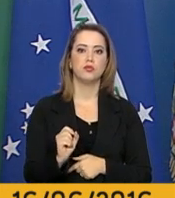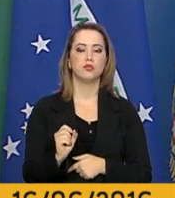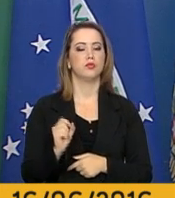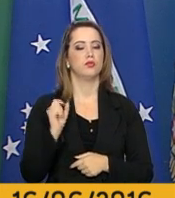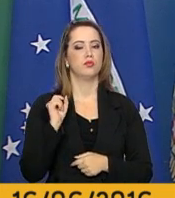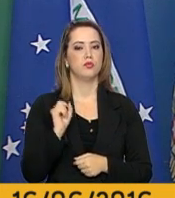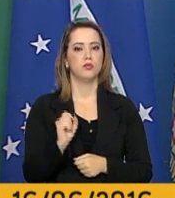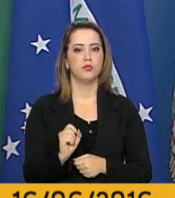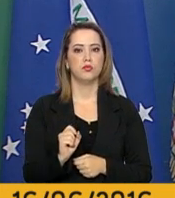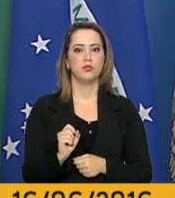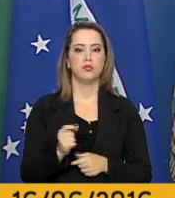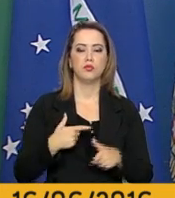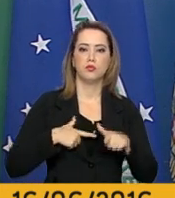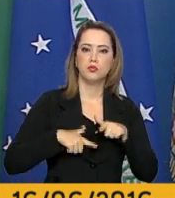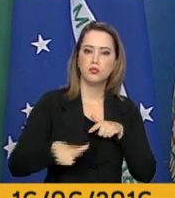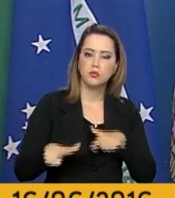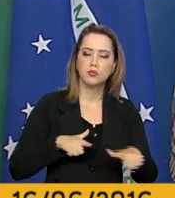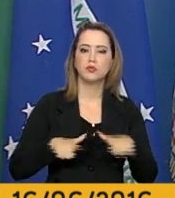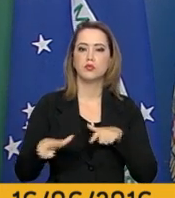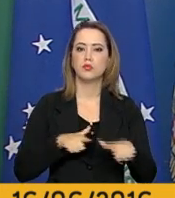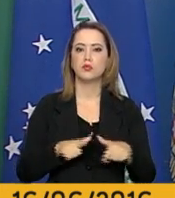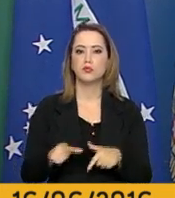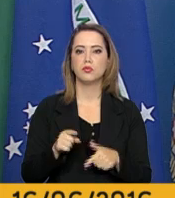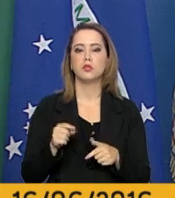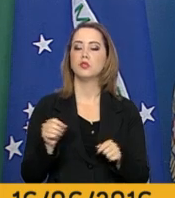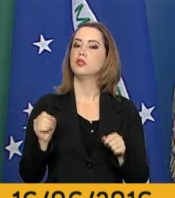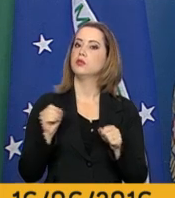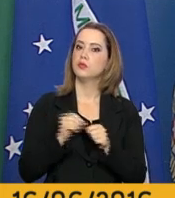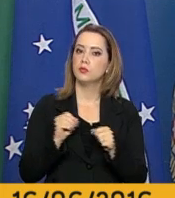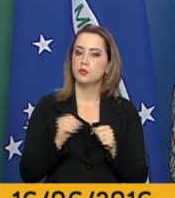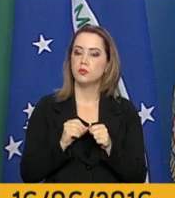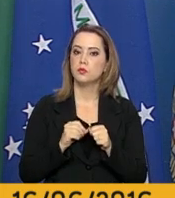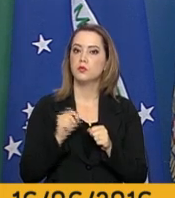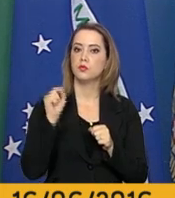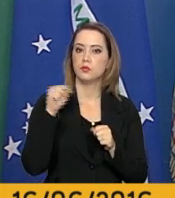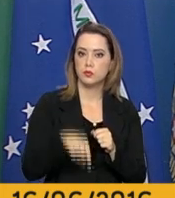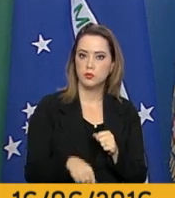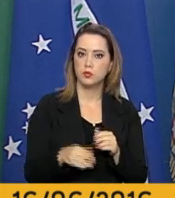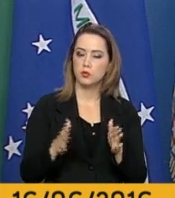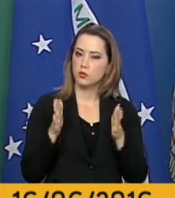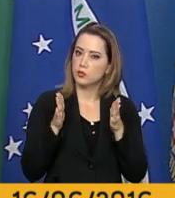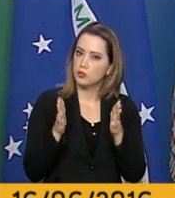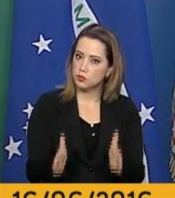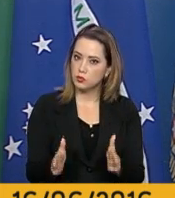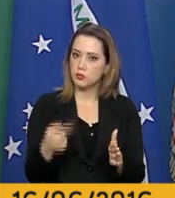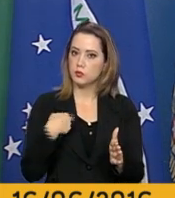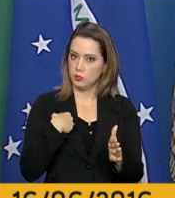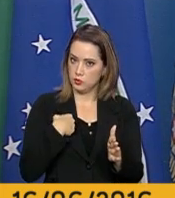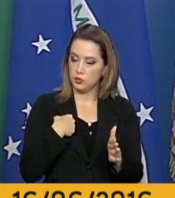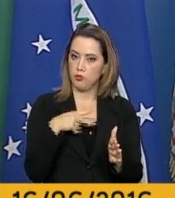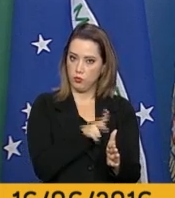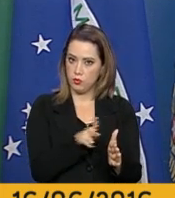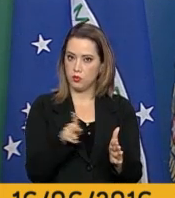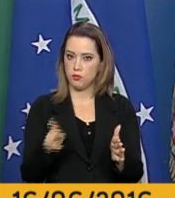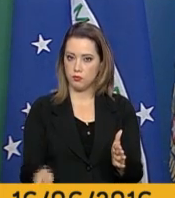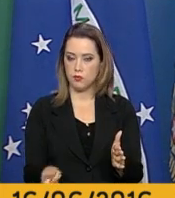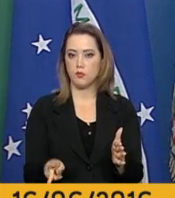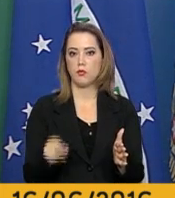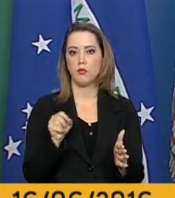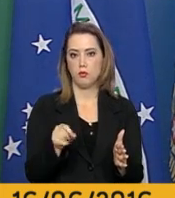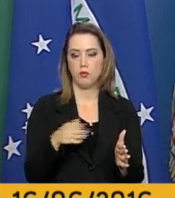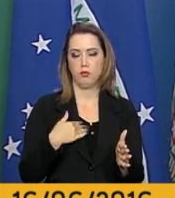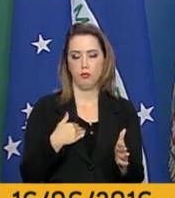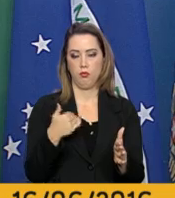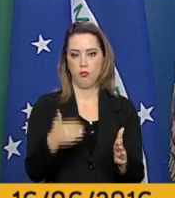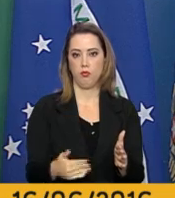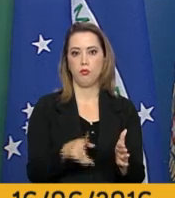missão, a nossa tarefa de fazer com que neste período que eu esteja à frente da